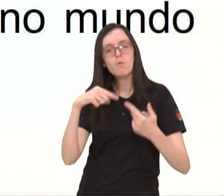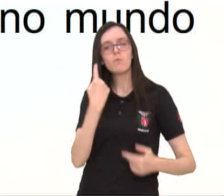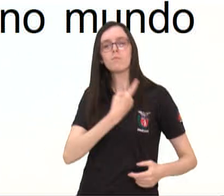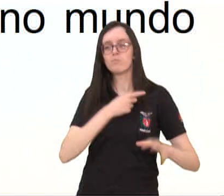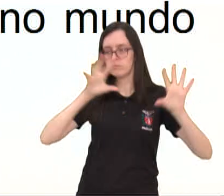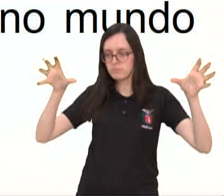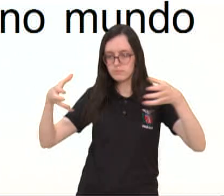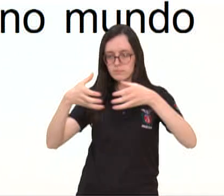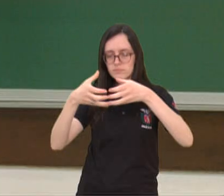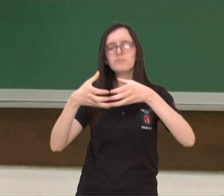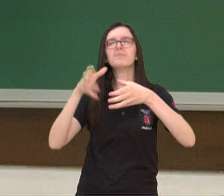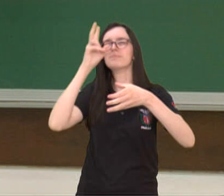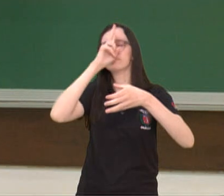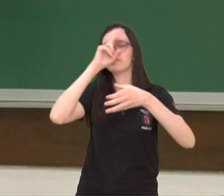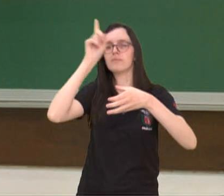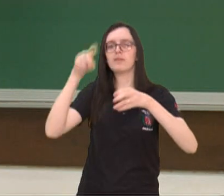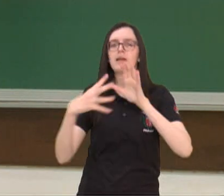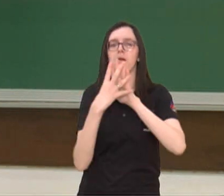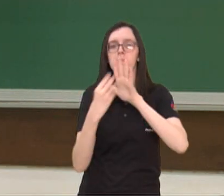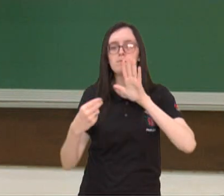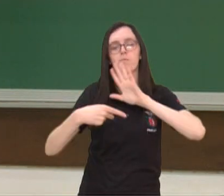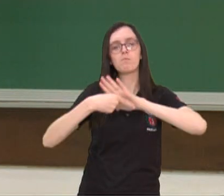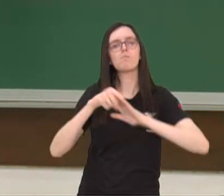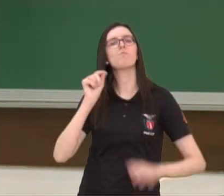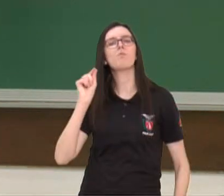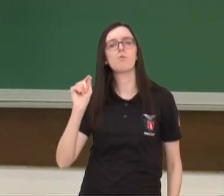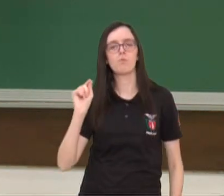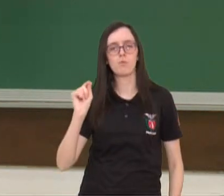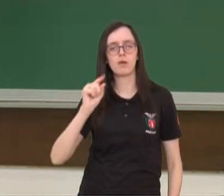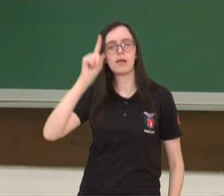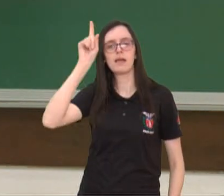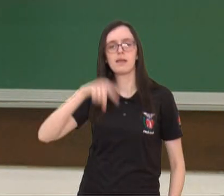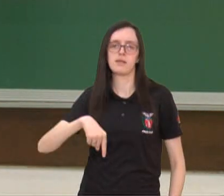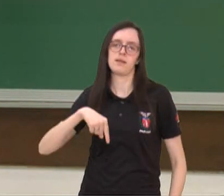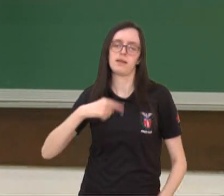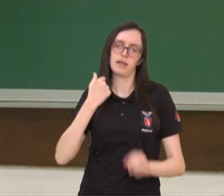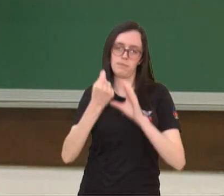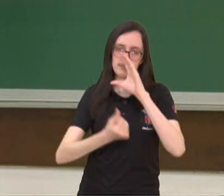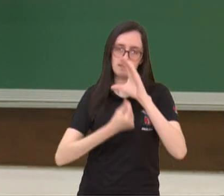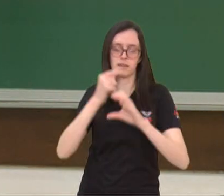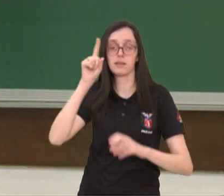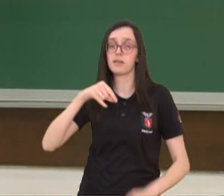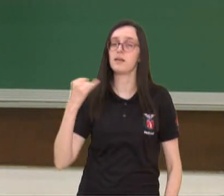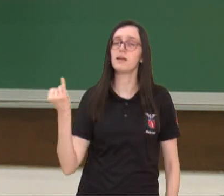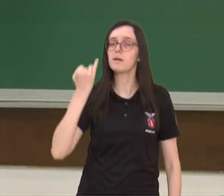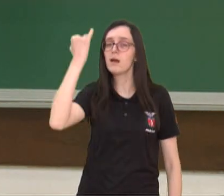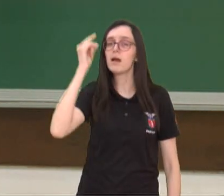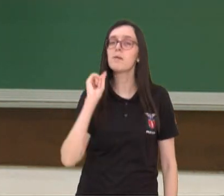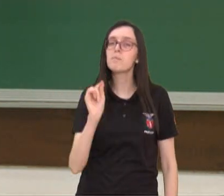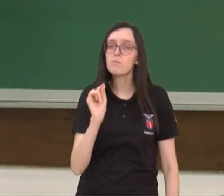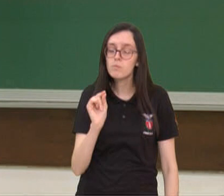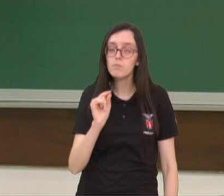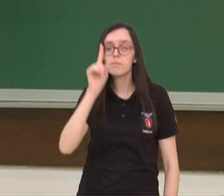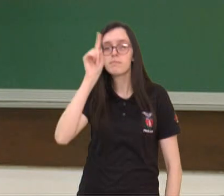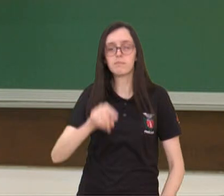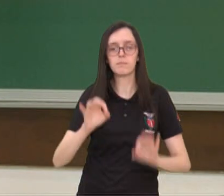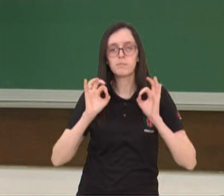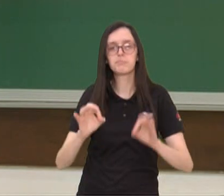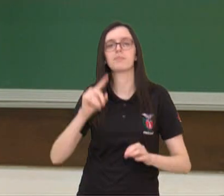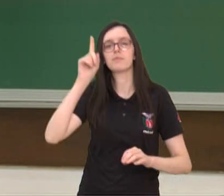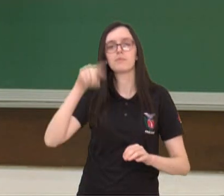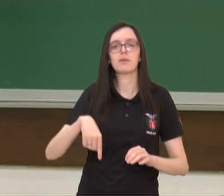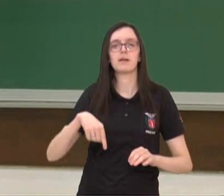arremeter para esse modelo de capitalismo. Uma coisa importante aqui é justamente